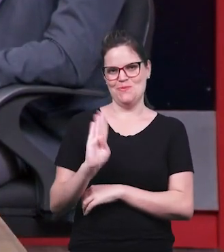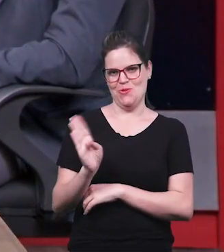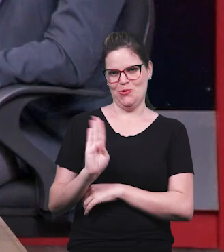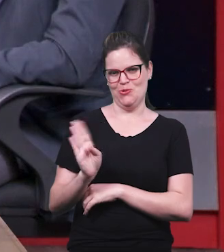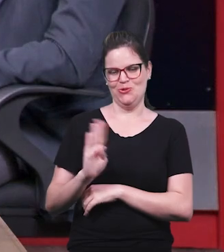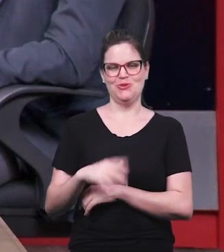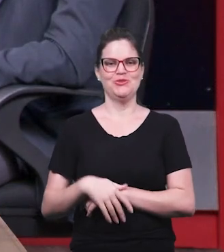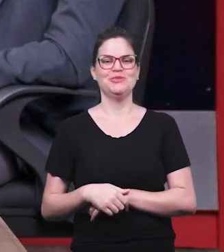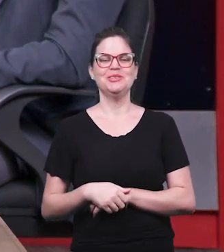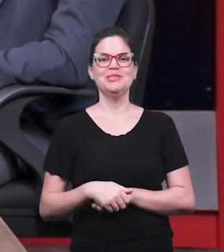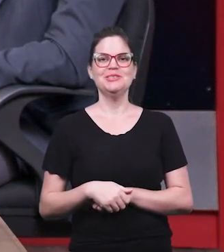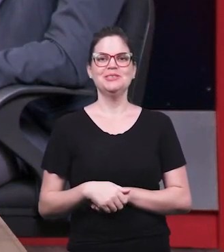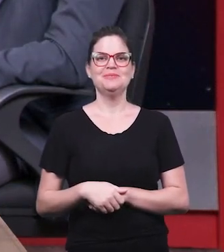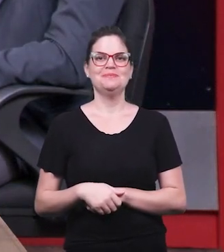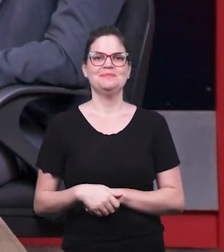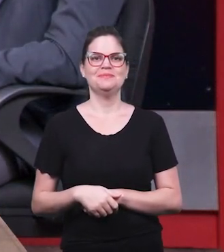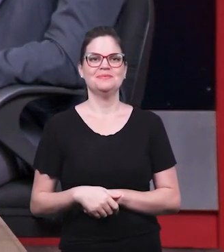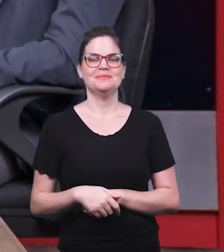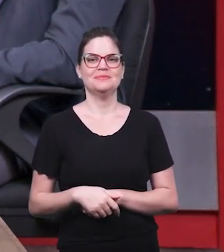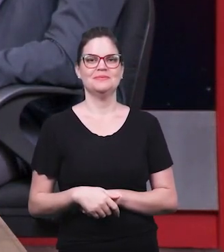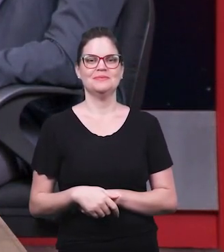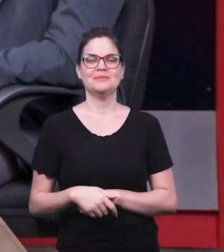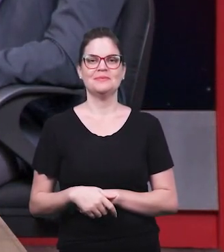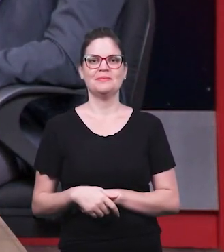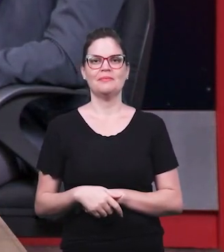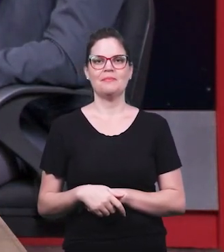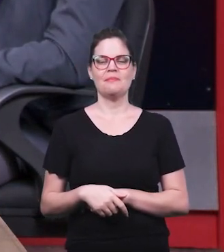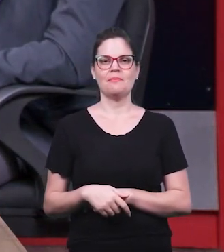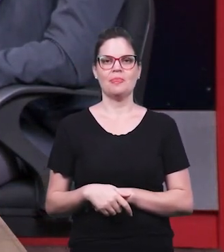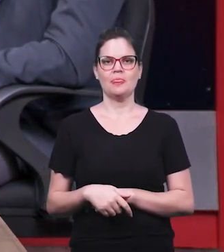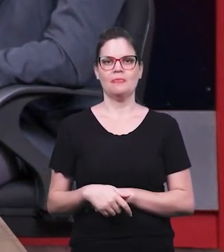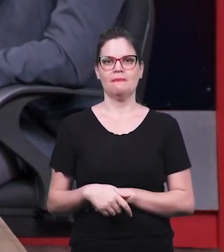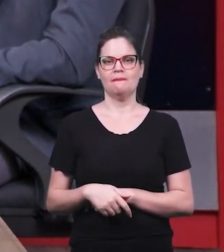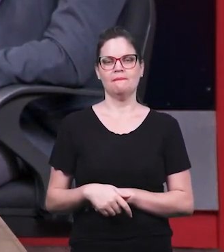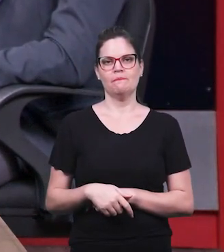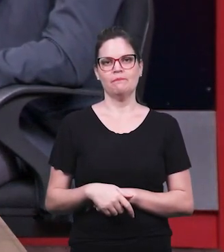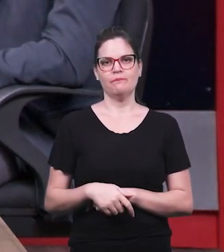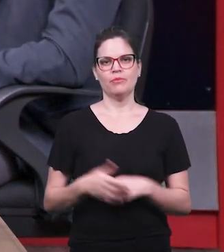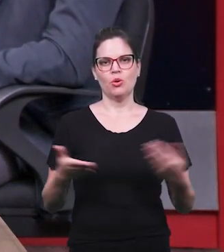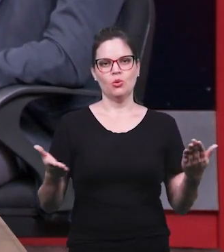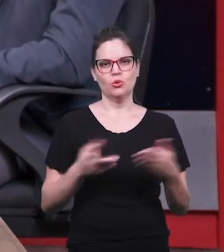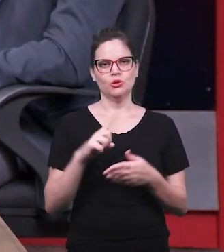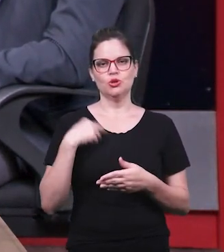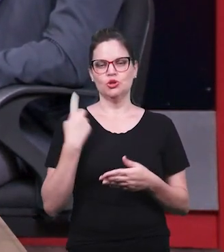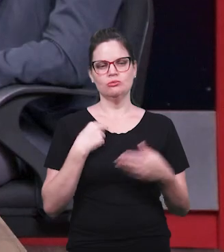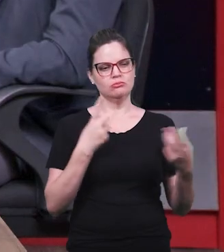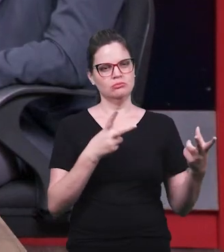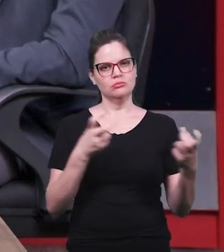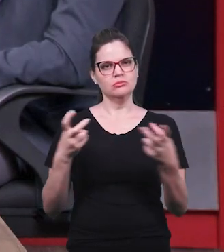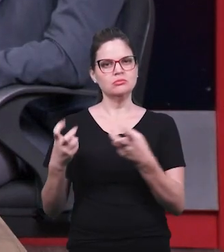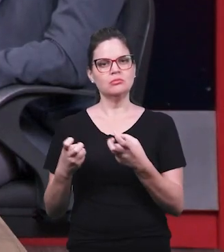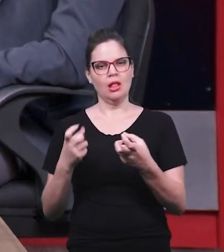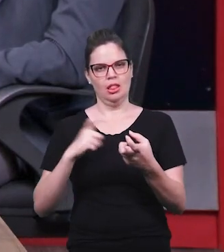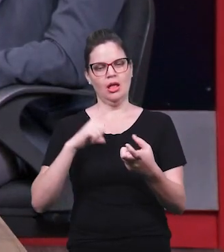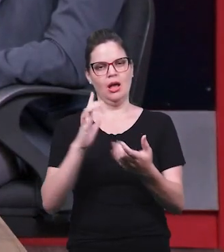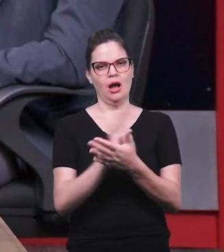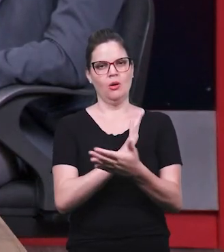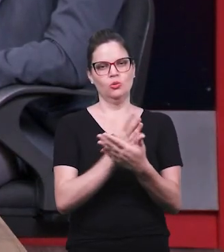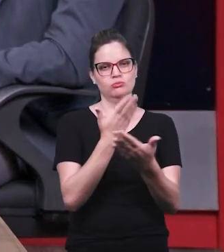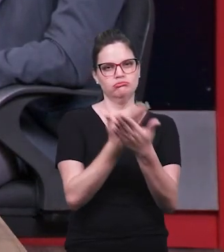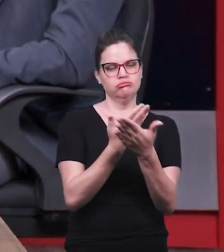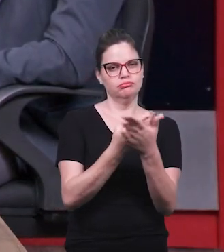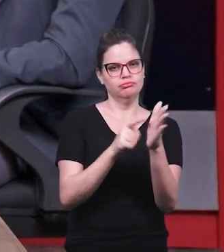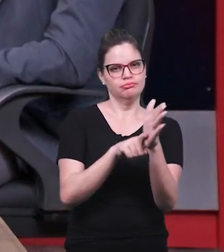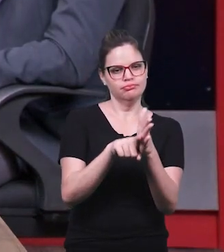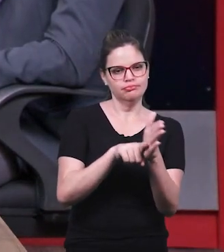área, doutor Alessandro, mas é porque hoje a gente tem estudos sendo desenvolvidos